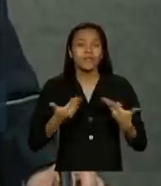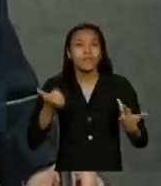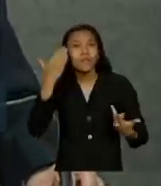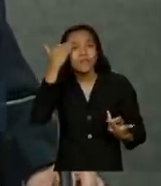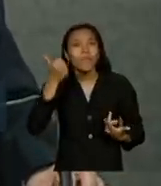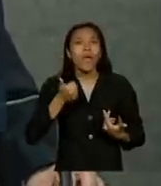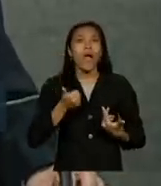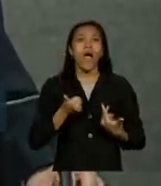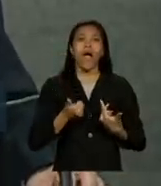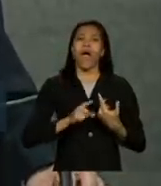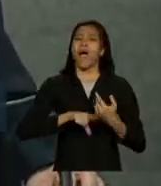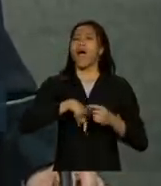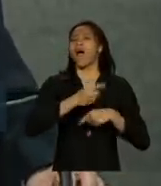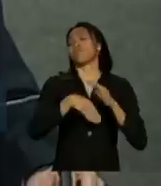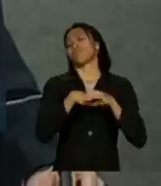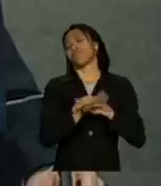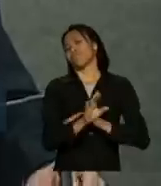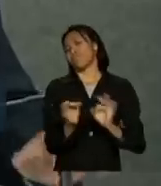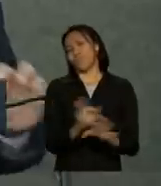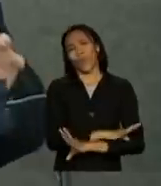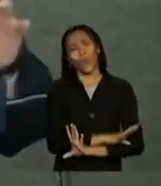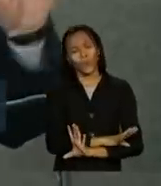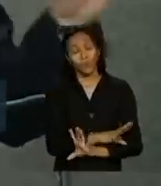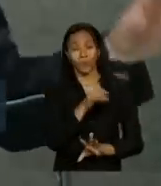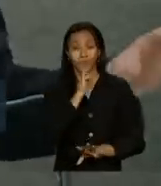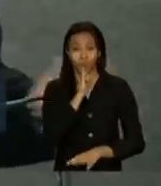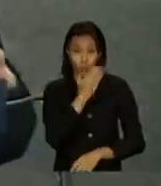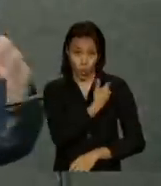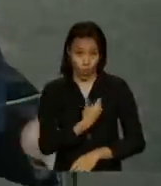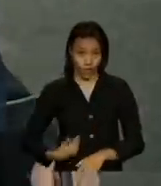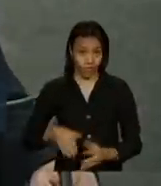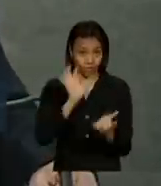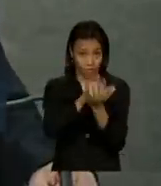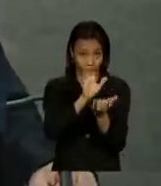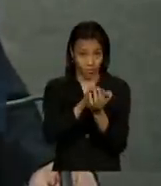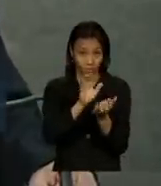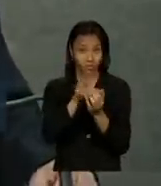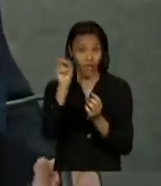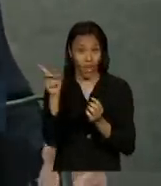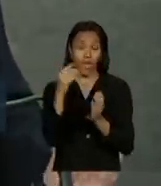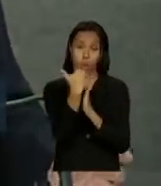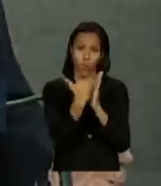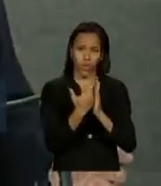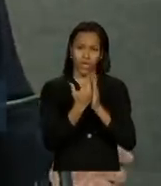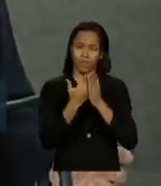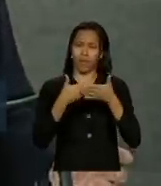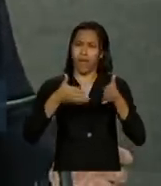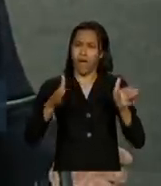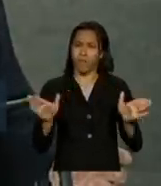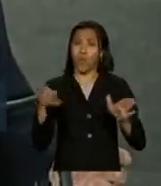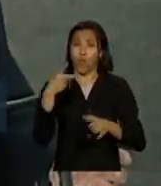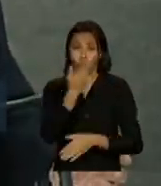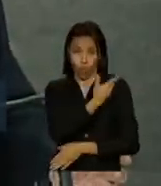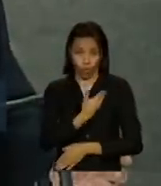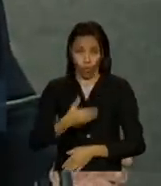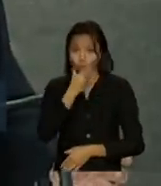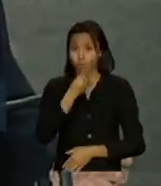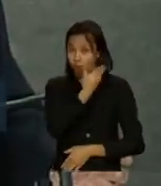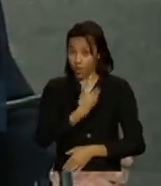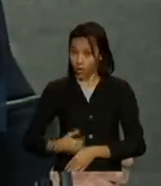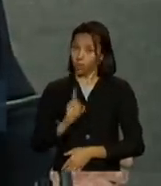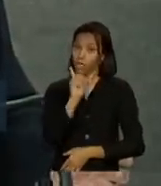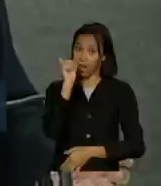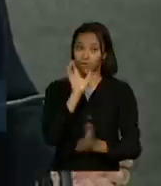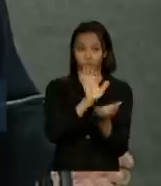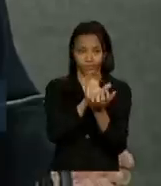vamos dizer no governo Pernambuco que é um programa muito amplo né o governador conseguiu atingi um índice de